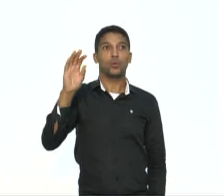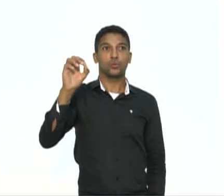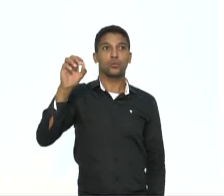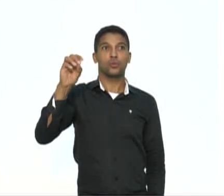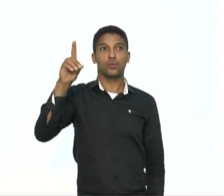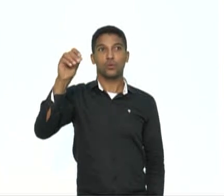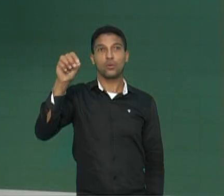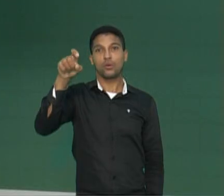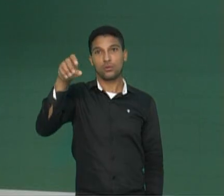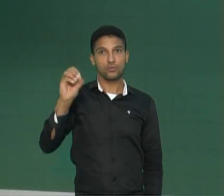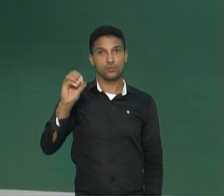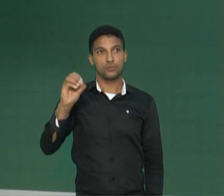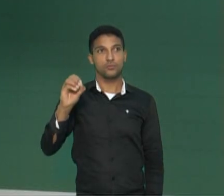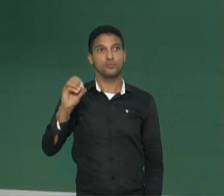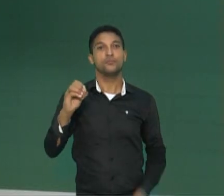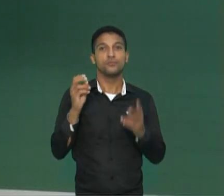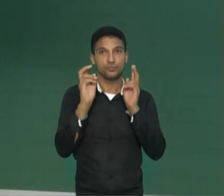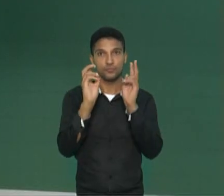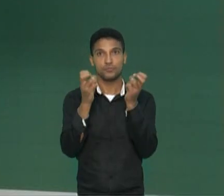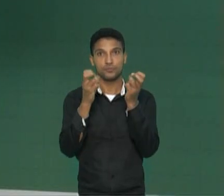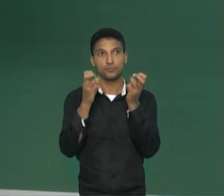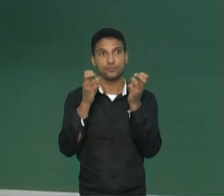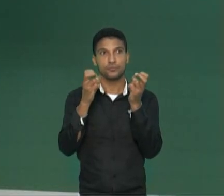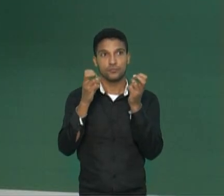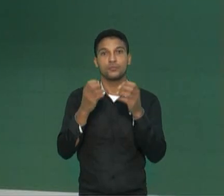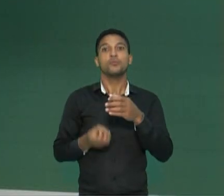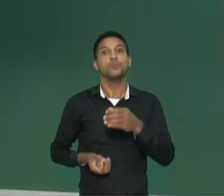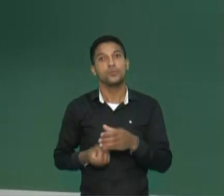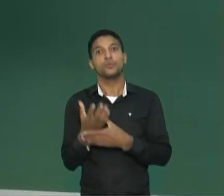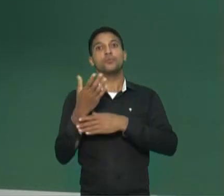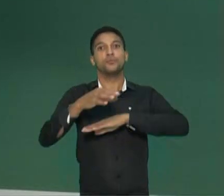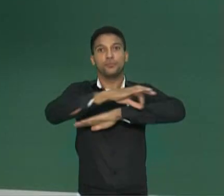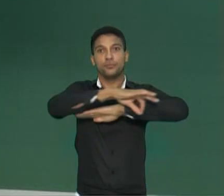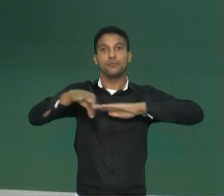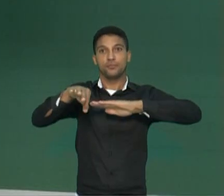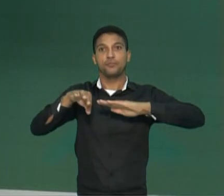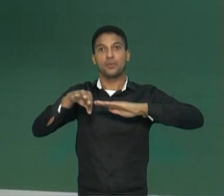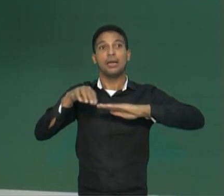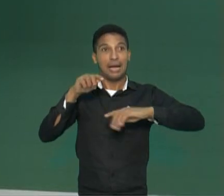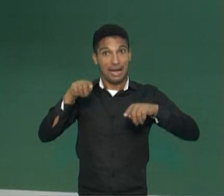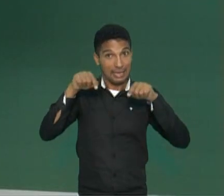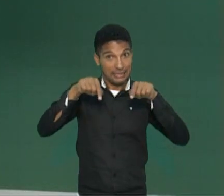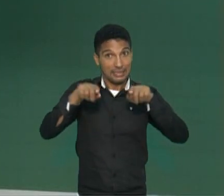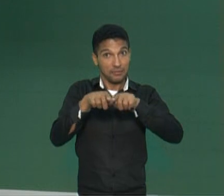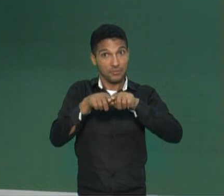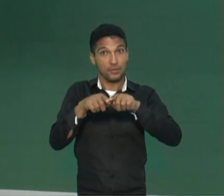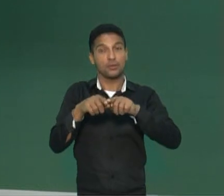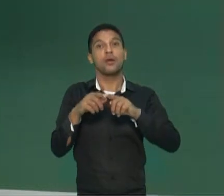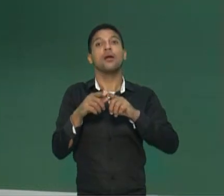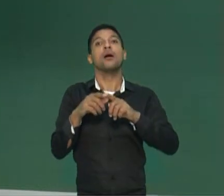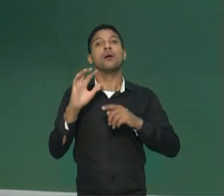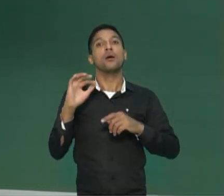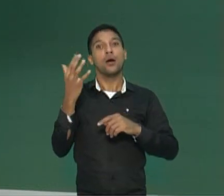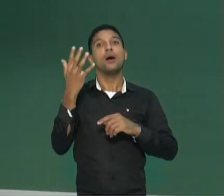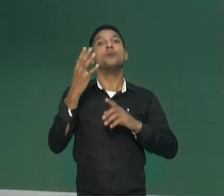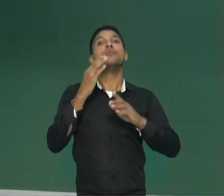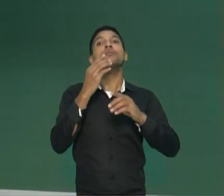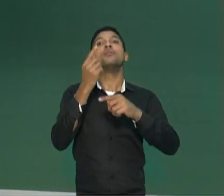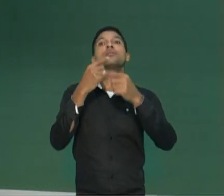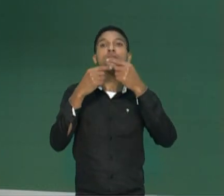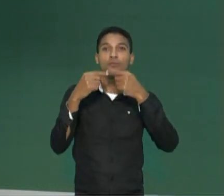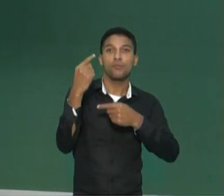evolução histórica, né, e para desenvolvimento da arte, da cultura, o califado omíada, mas sempre voltado para a